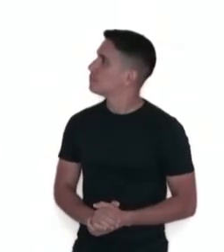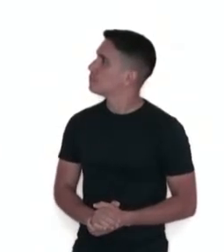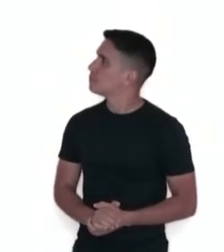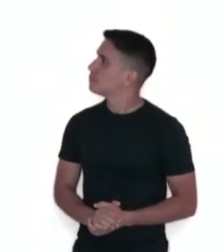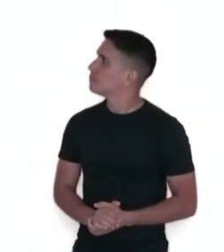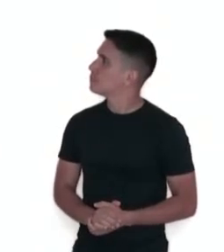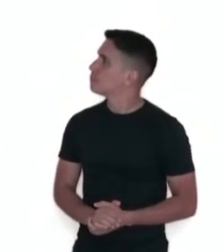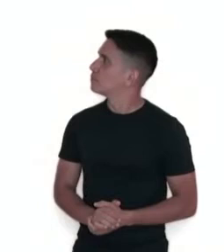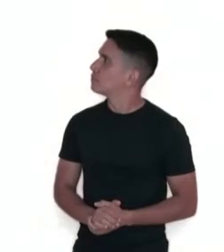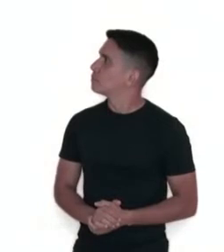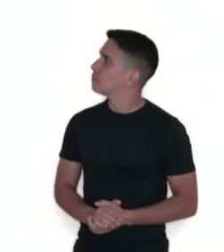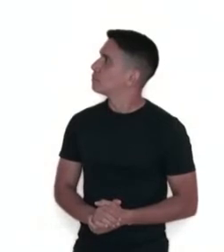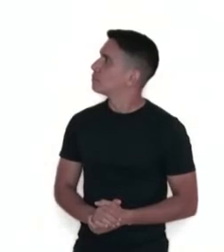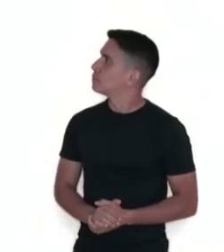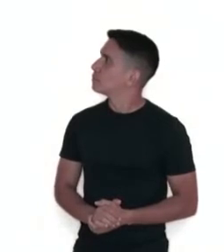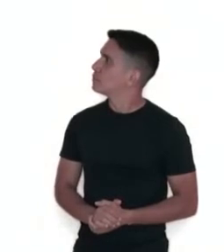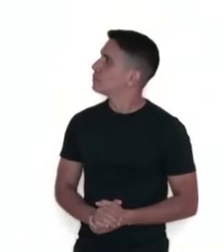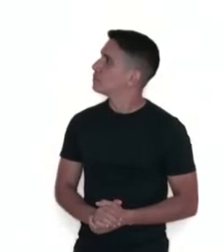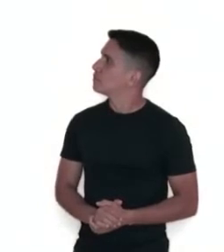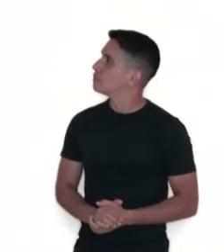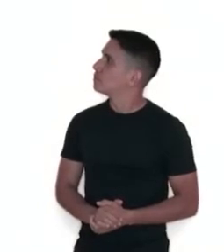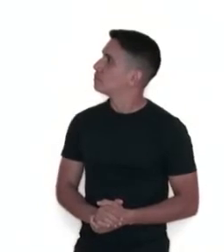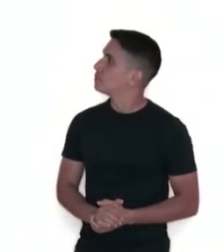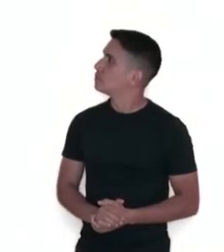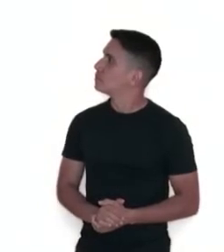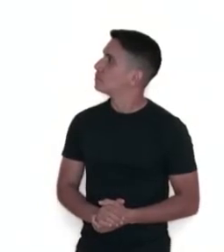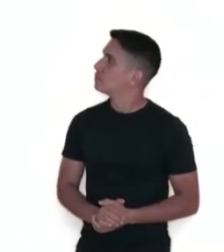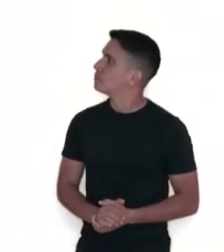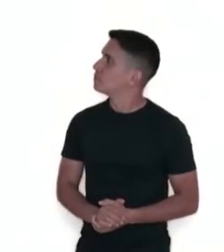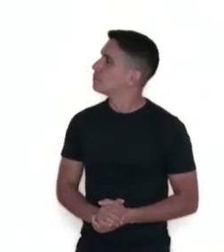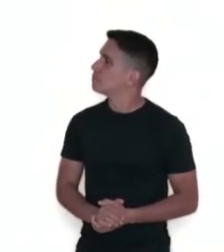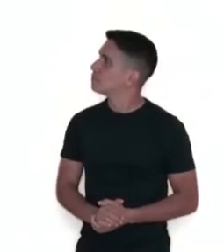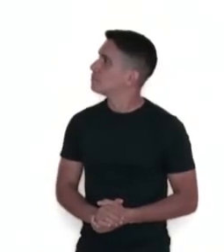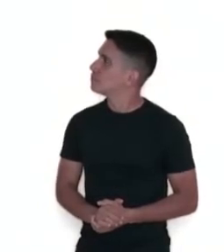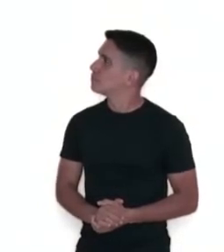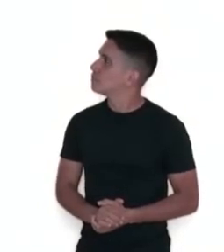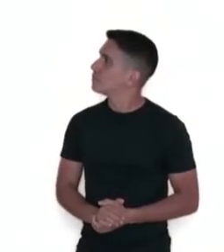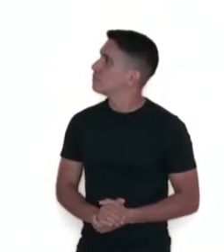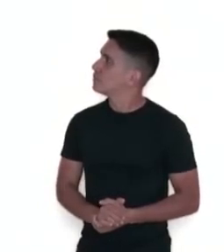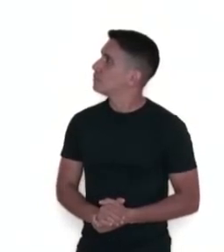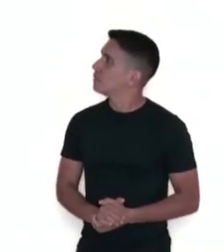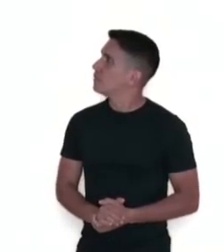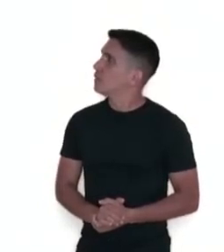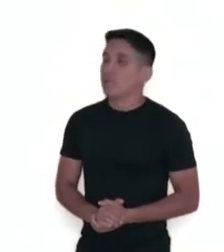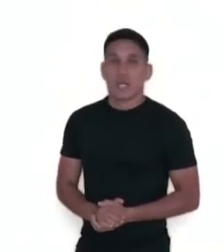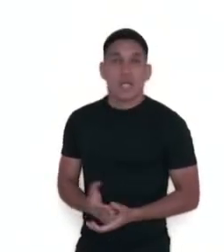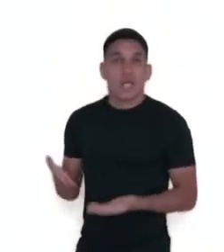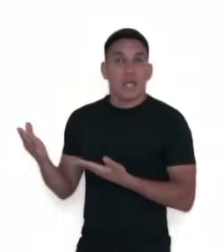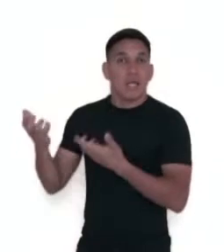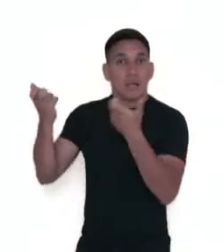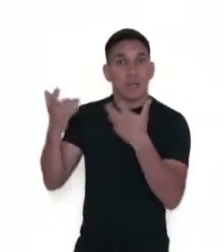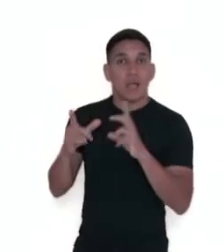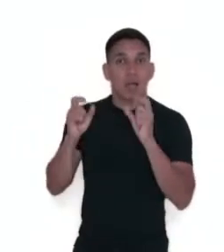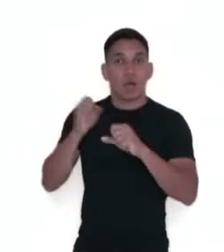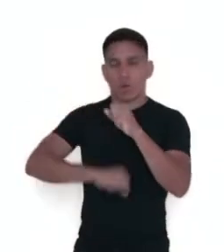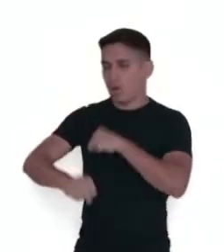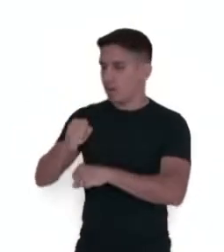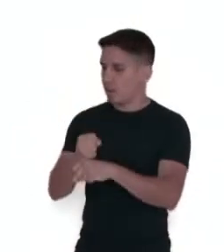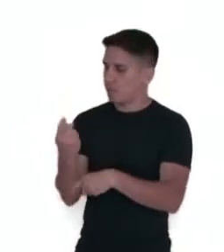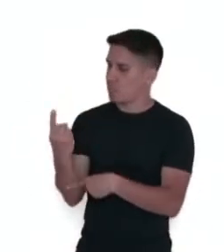1811, Sense and Sensibility became the first Jane Austen novel to be published. Né? Então, em